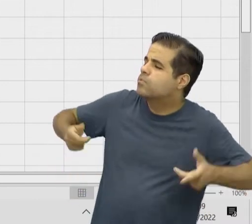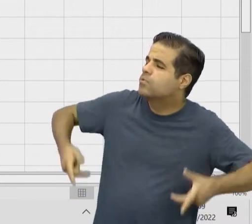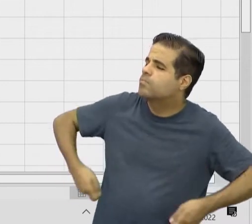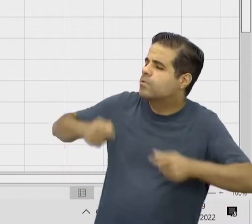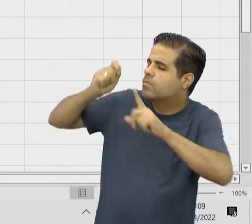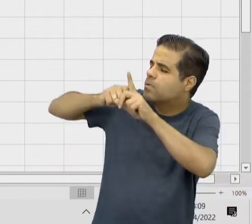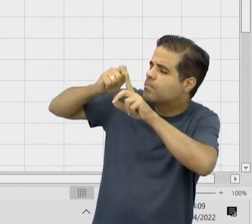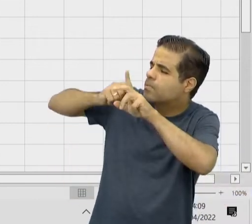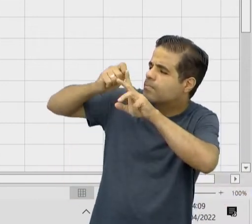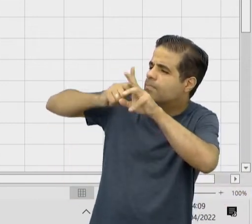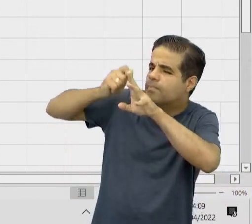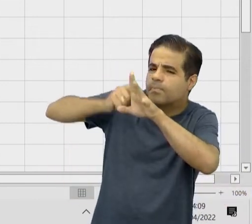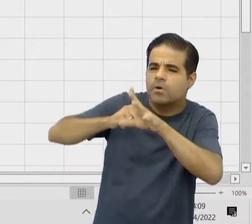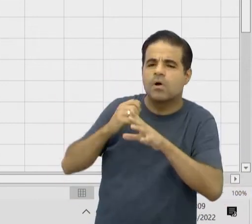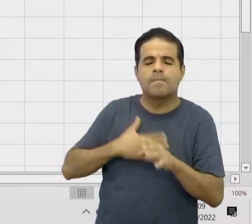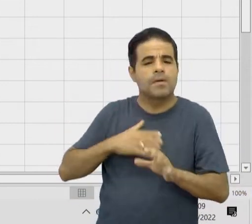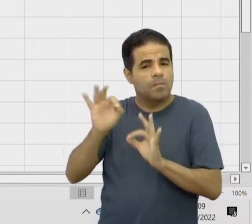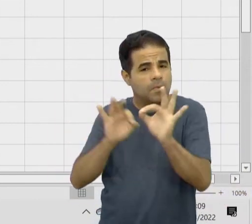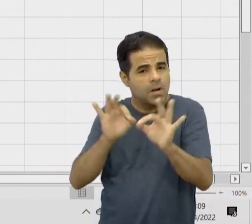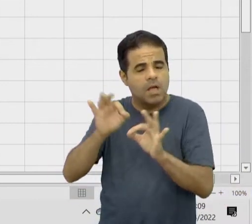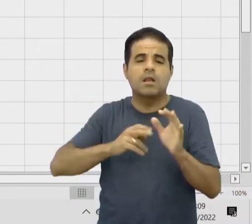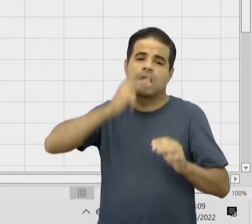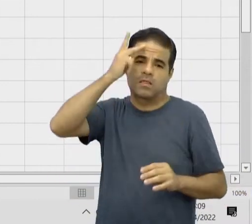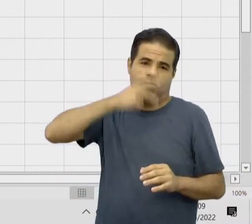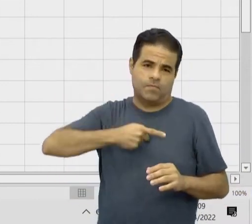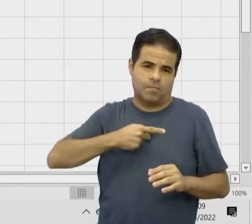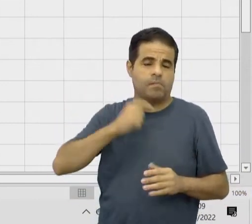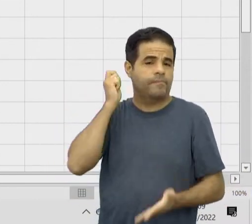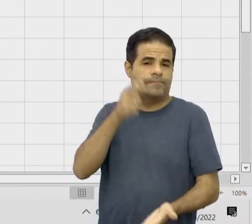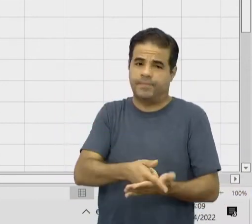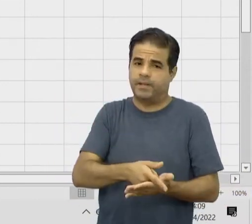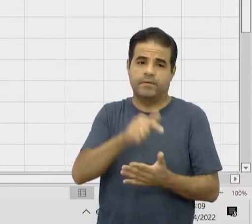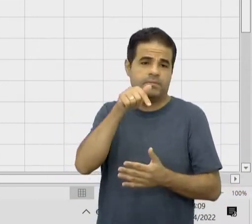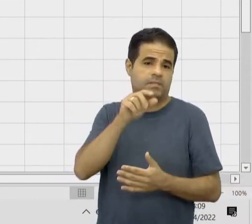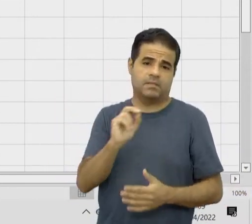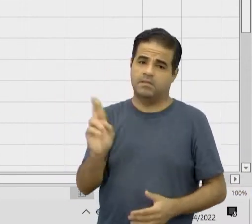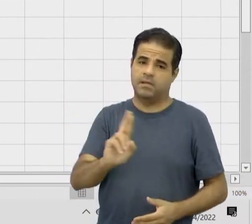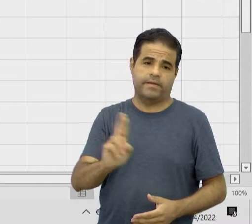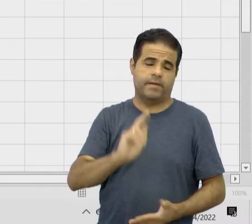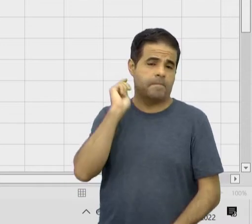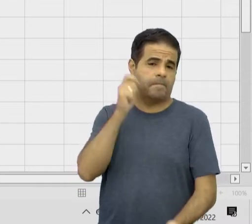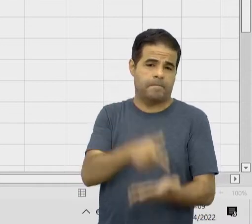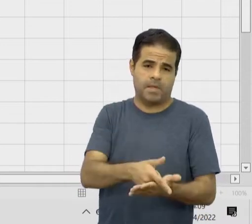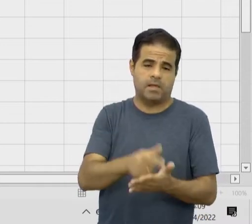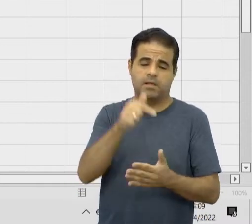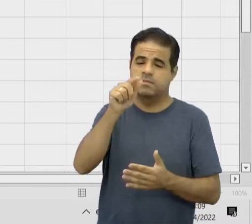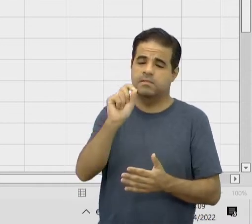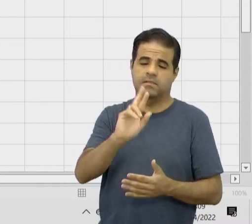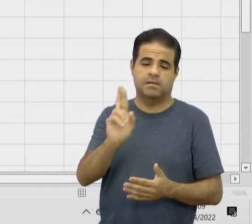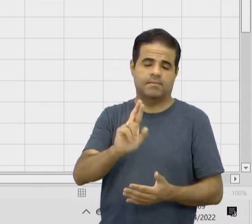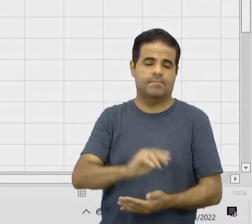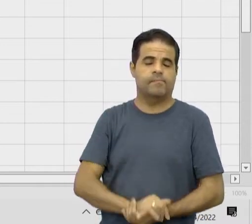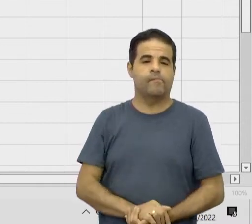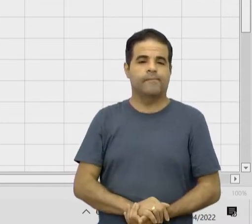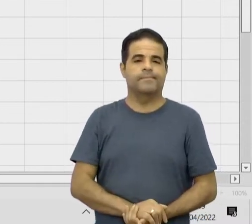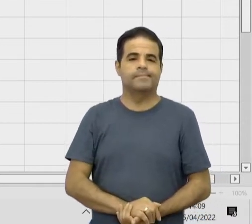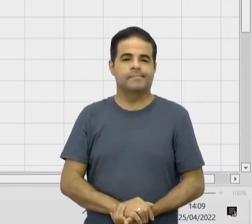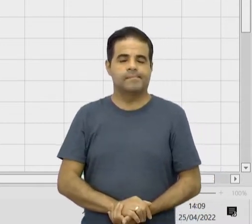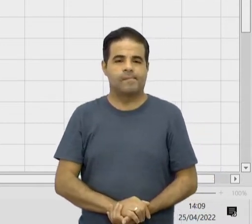mês? Assim, orçando... Meu plano é individual, eu pago R$70. 70.